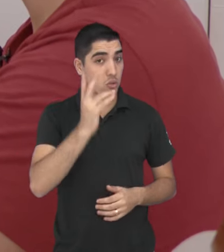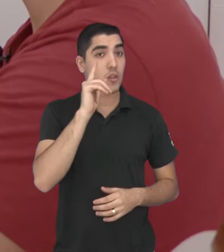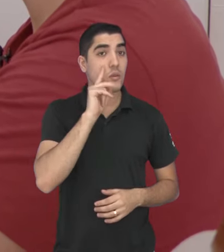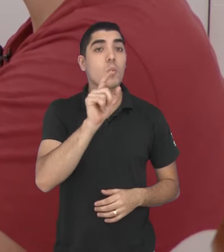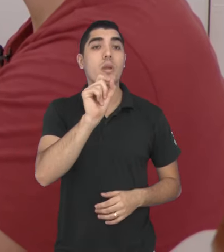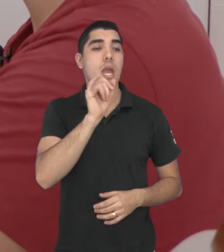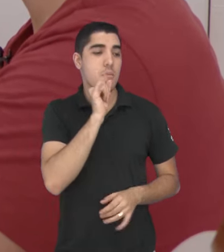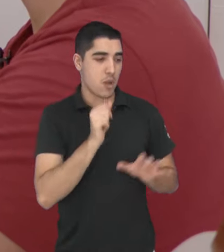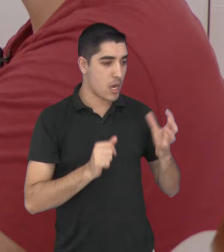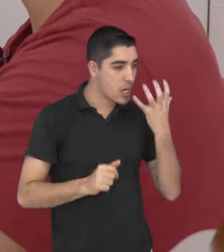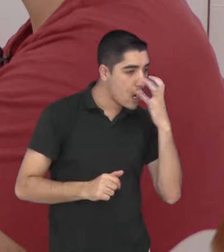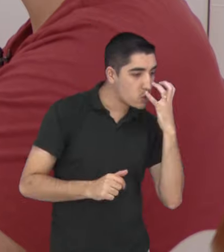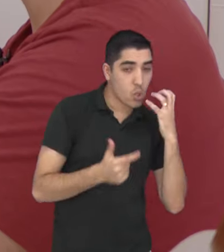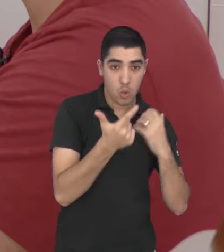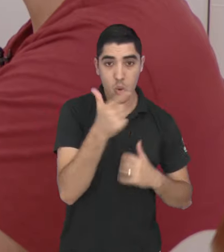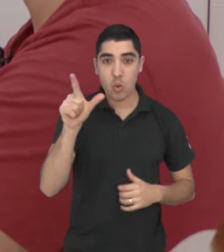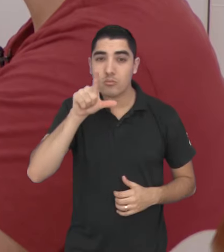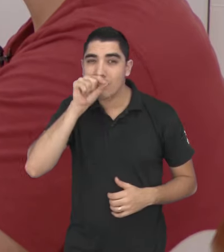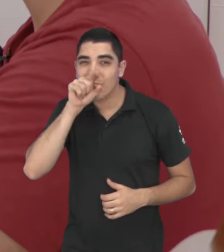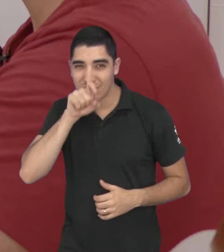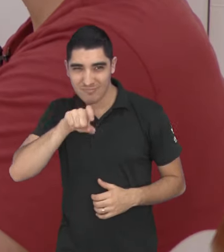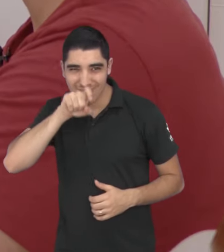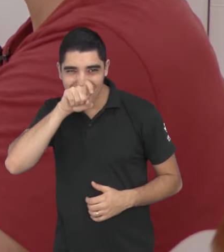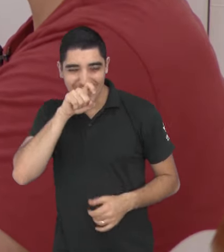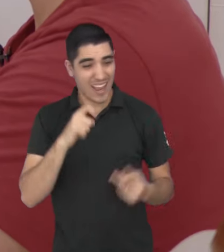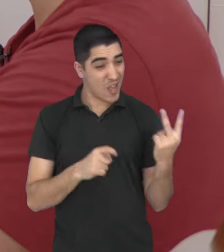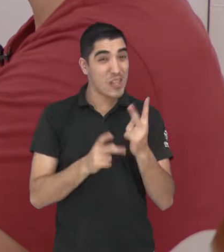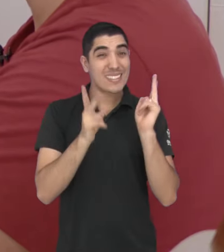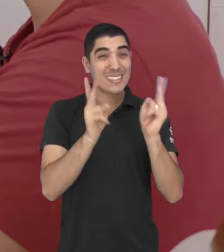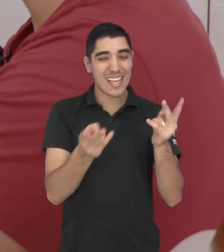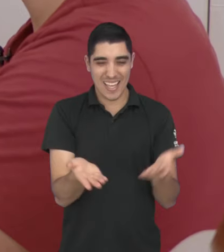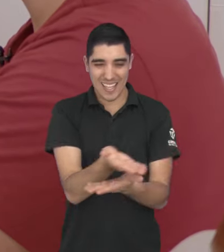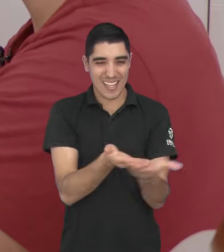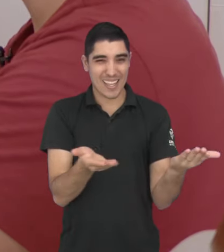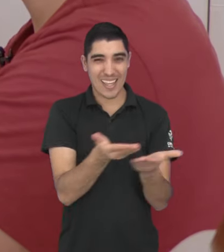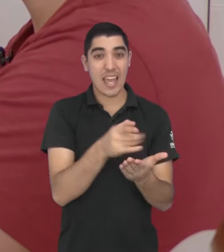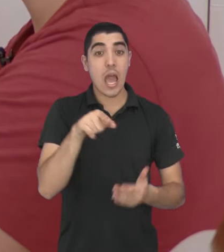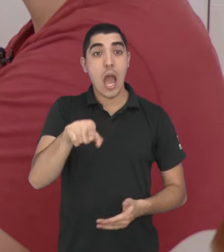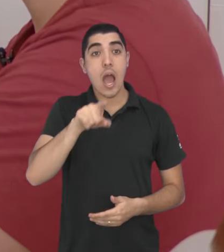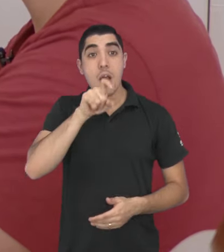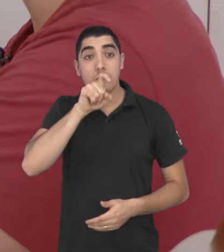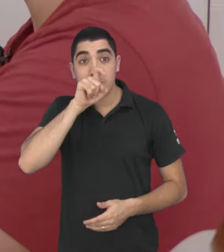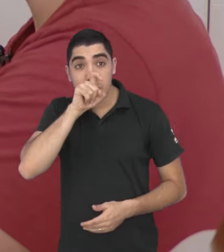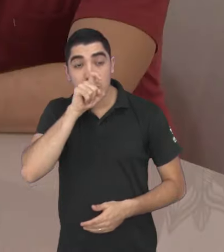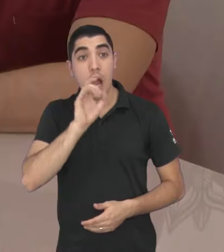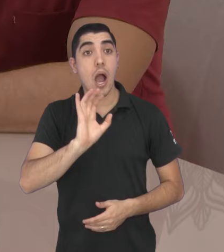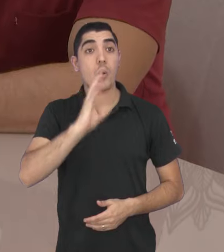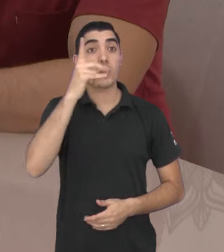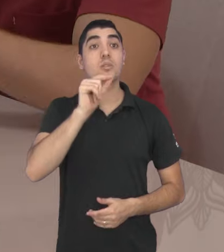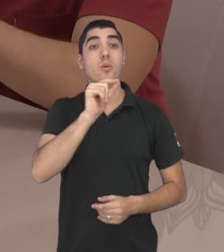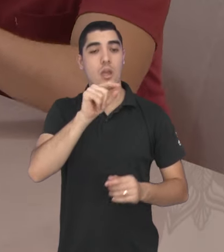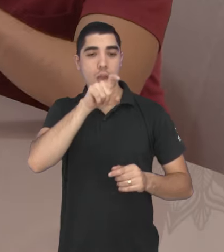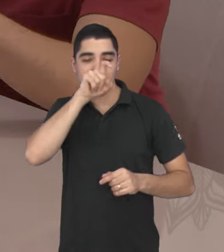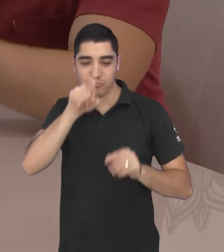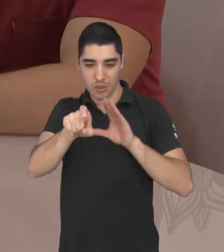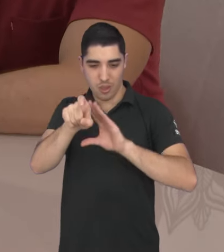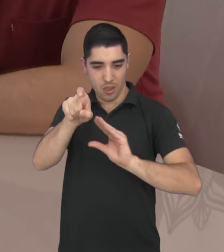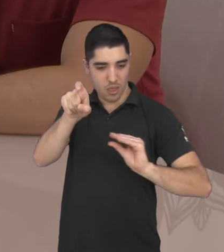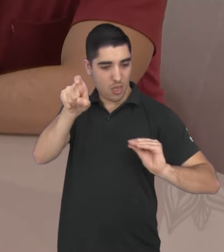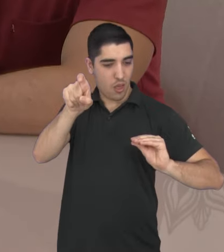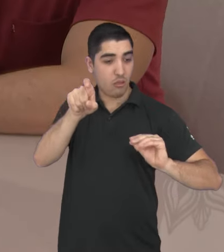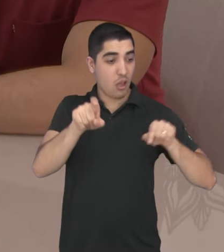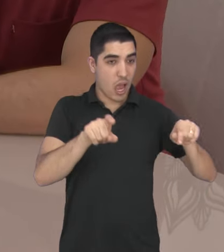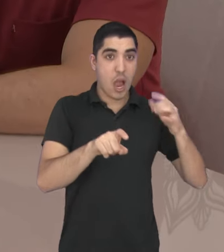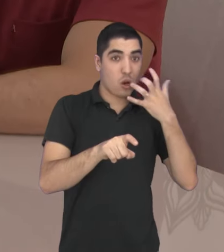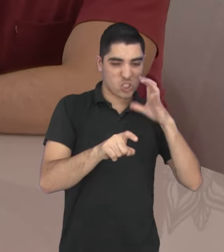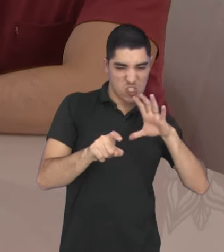de cachorro com calopsita que conviviam bem e de repente a calopsita acabou ficando sem as penas da cauda. Tem que respeitar o espaço de todo